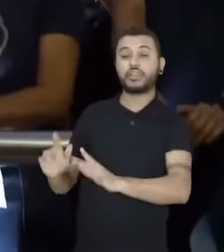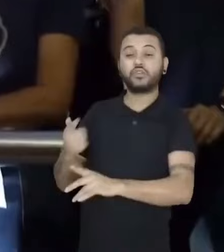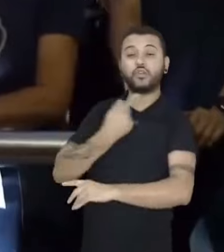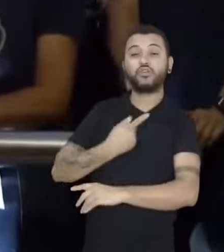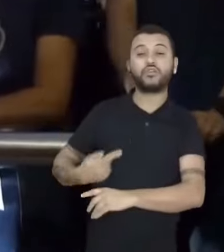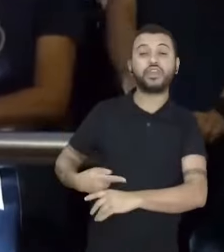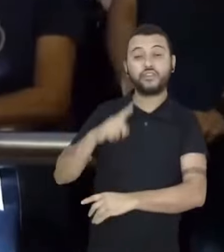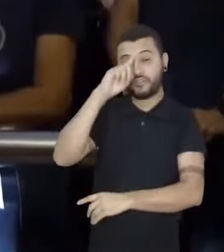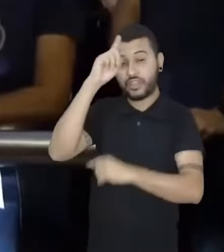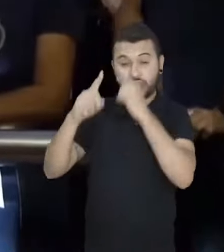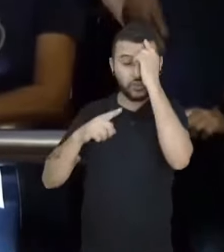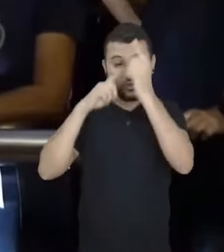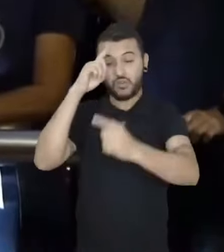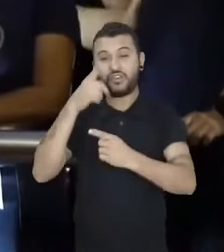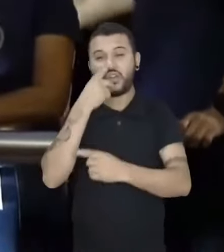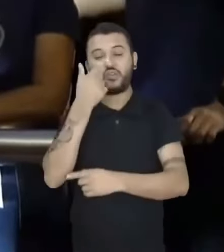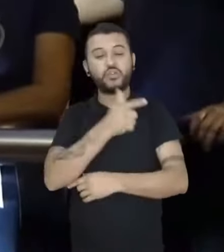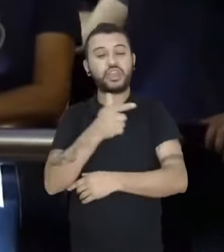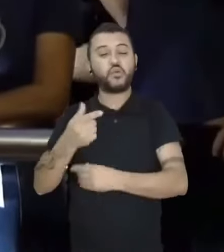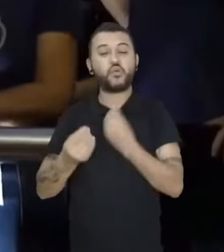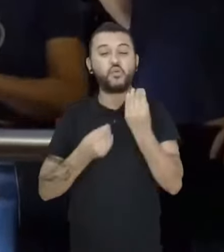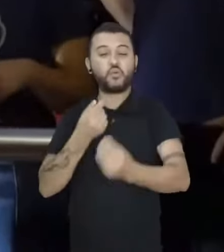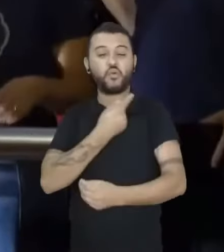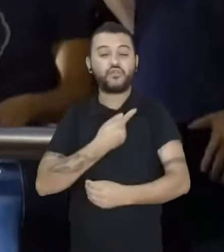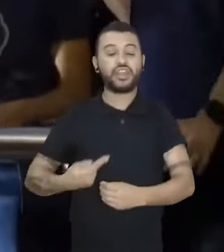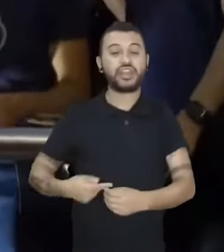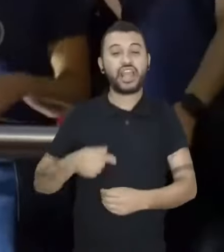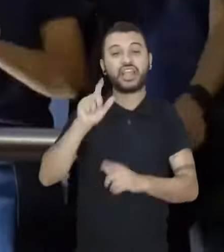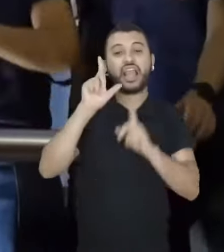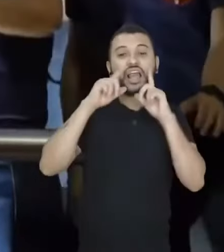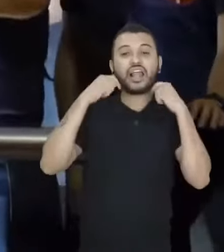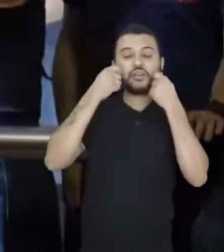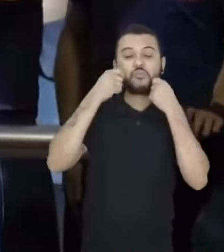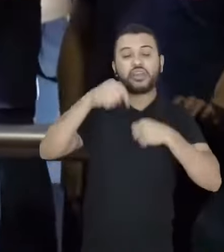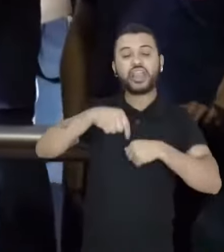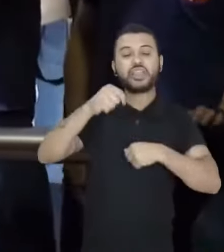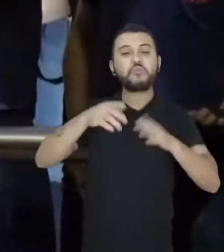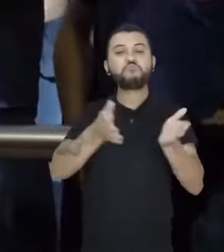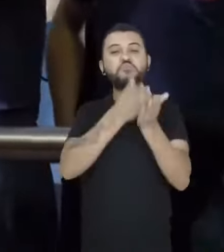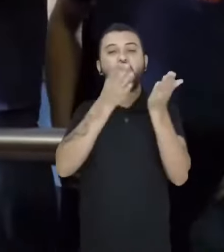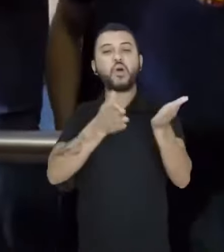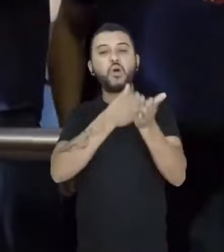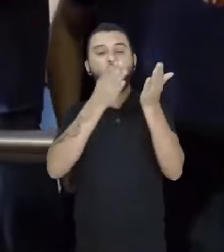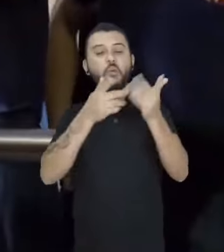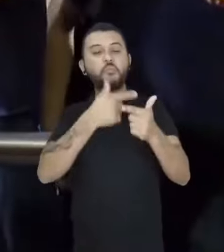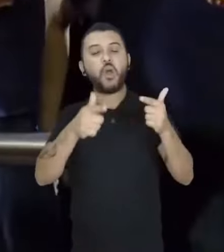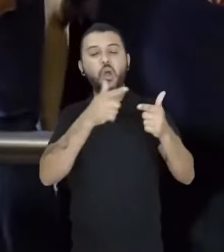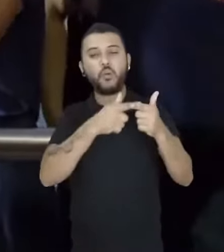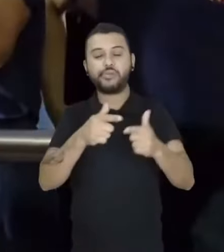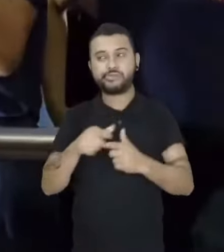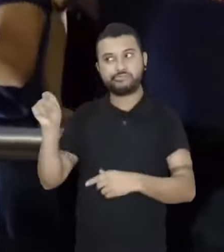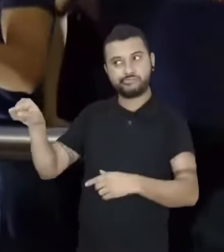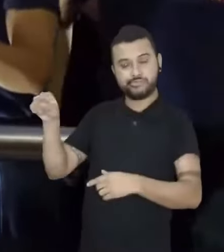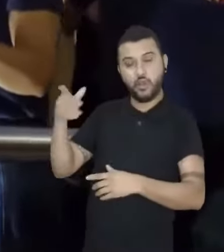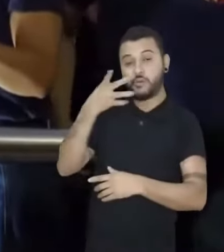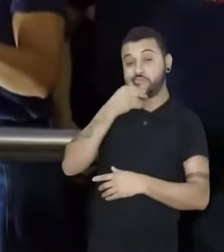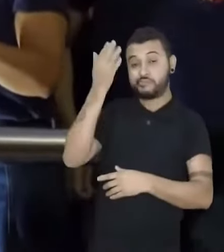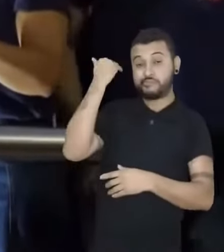dizendo que não dava para governar Alagoas, porque Alagoas era muito pobre e tinha muito problema. Pois